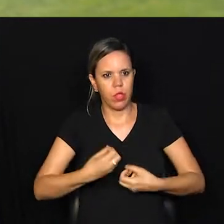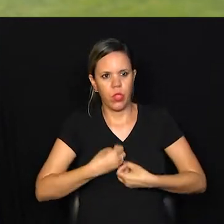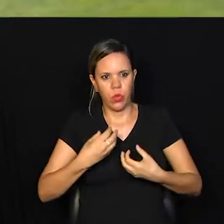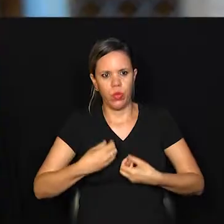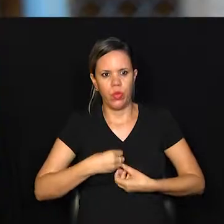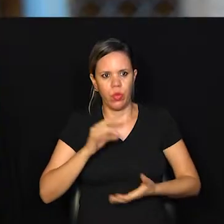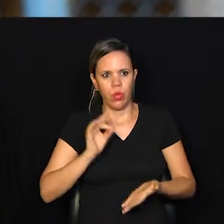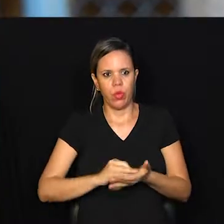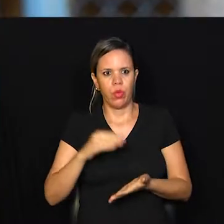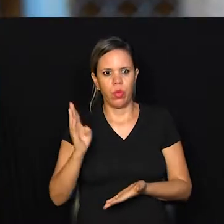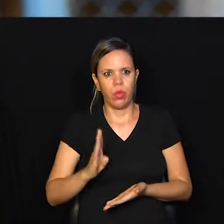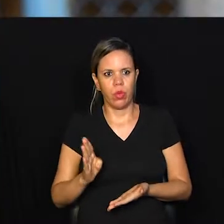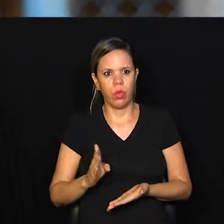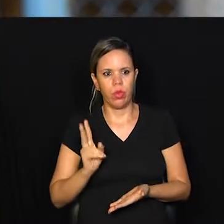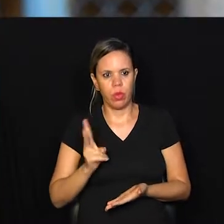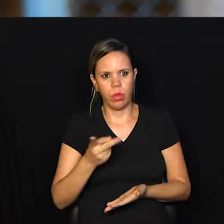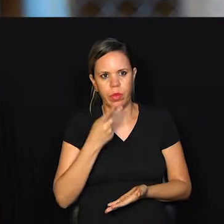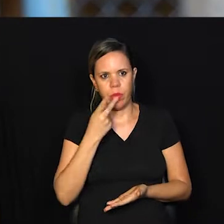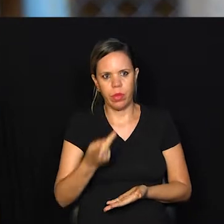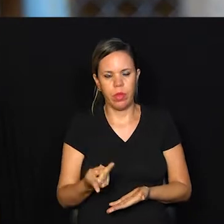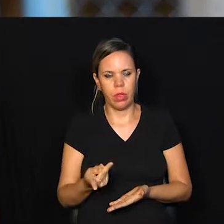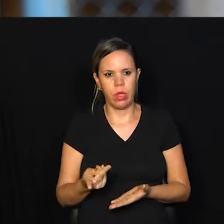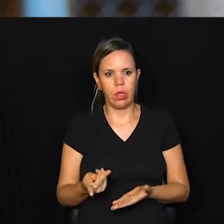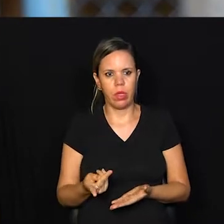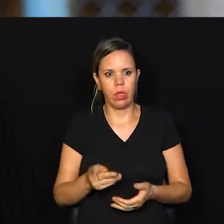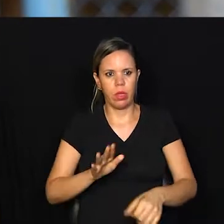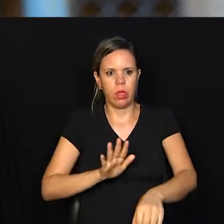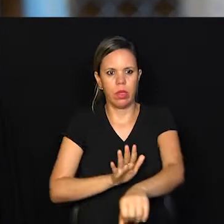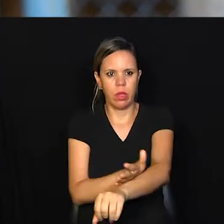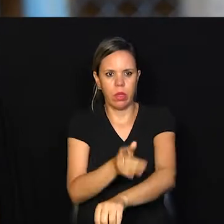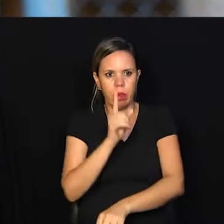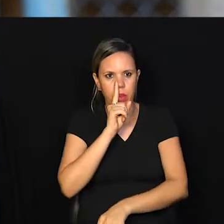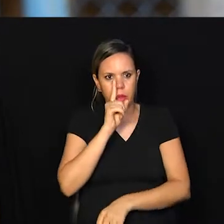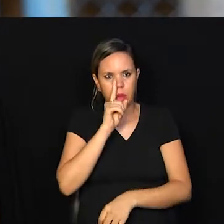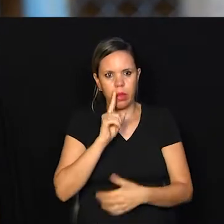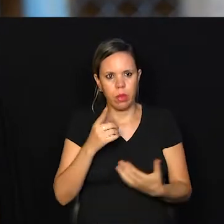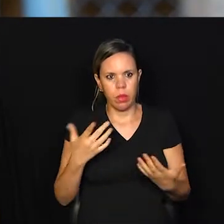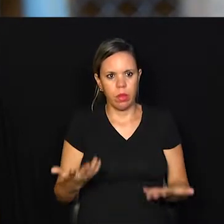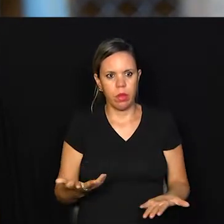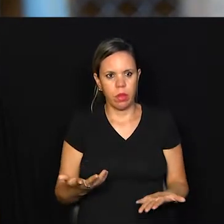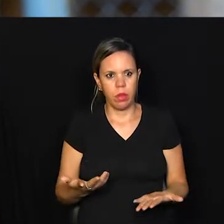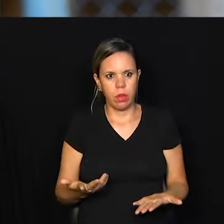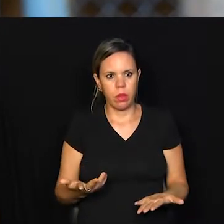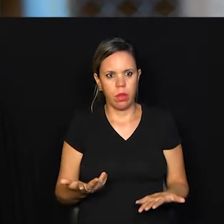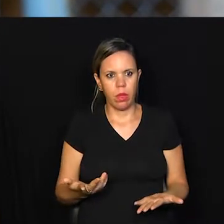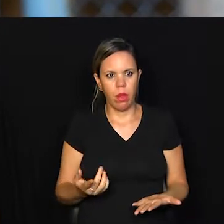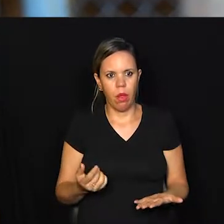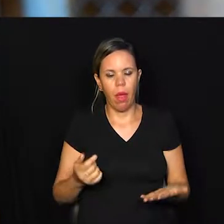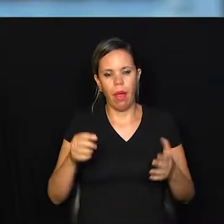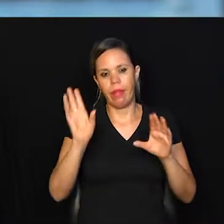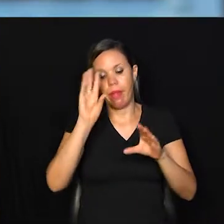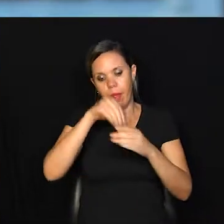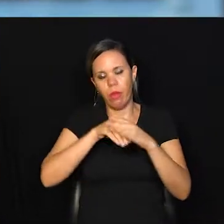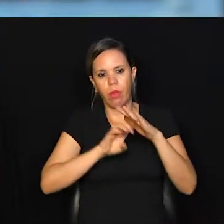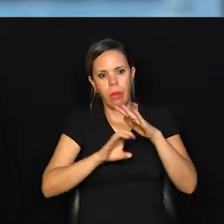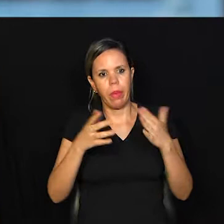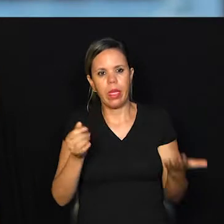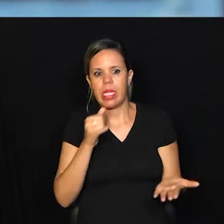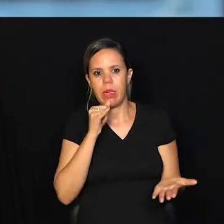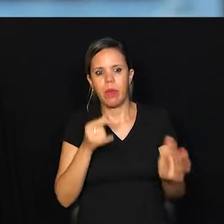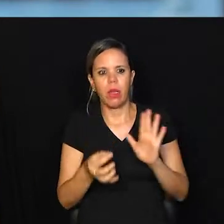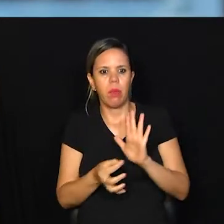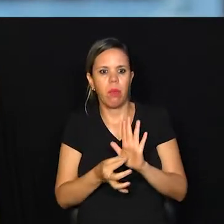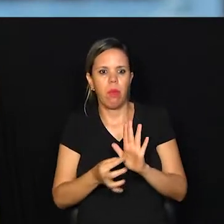Qualquer pessoa. E eu sempre digo, o tipo de racismo mais perigoso e o mais perverso é o racismo estrutural. O que se